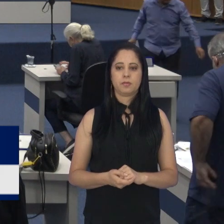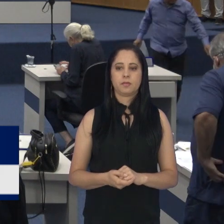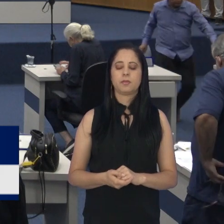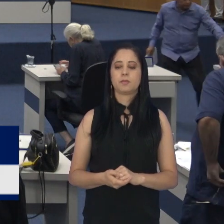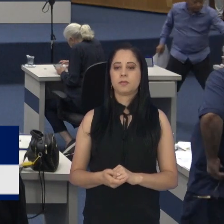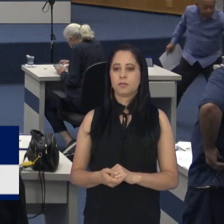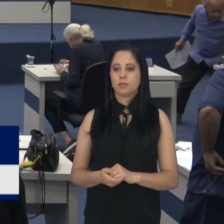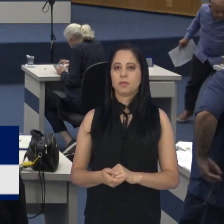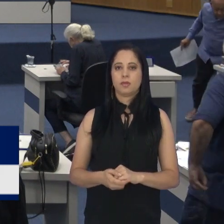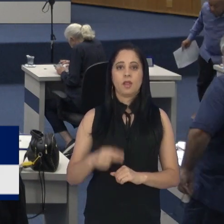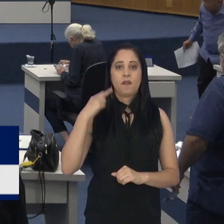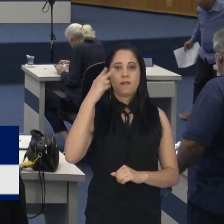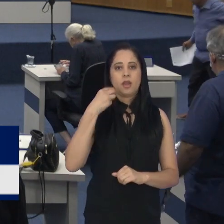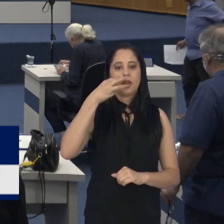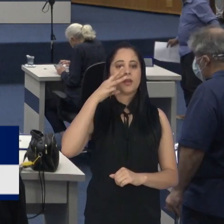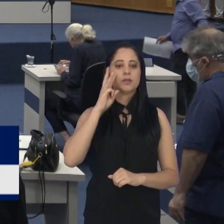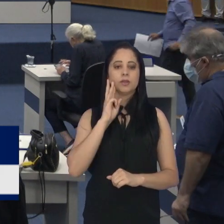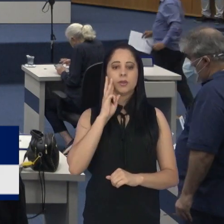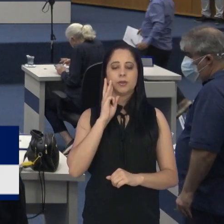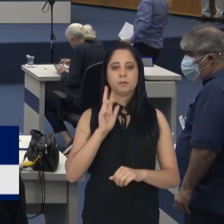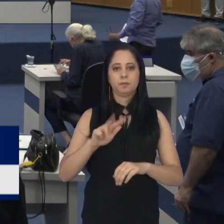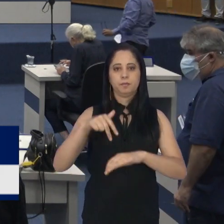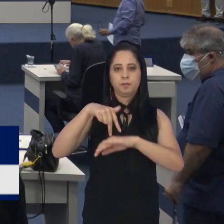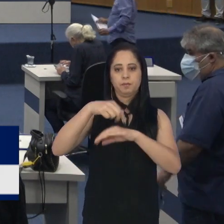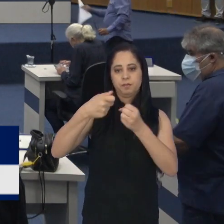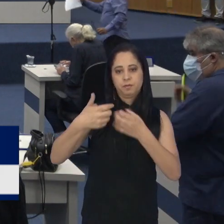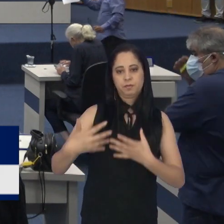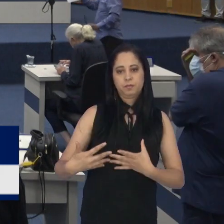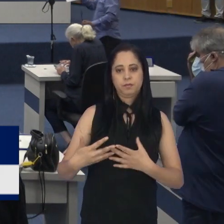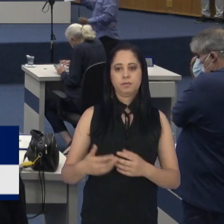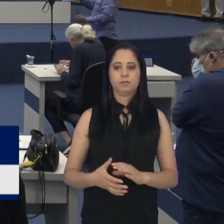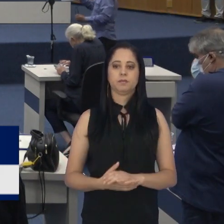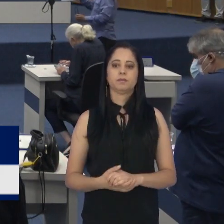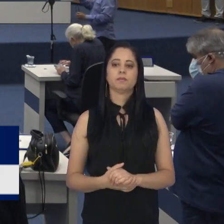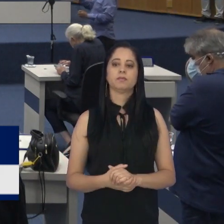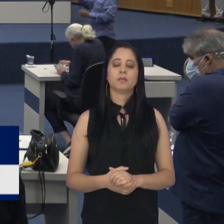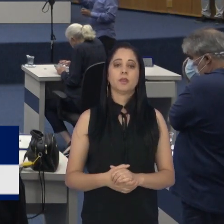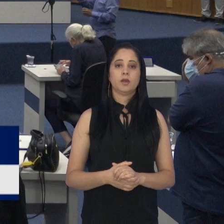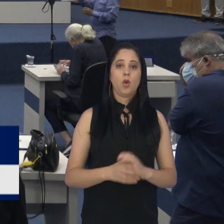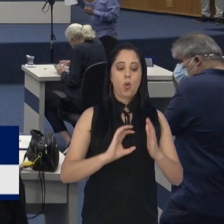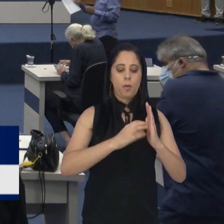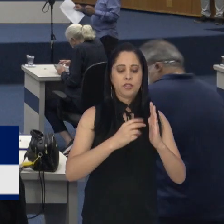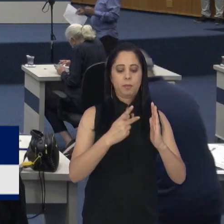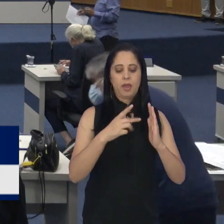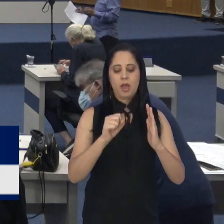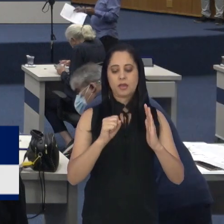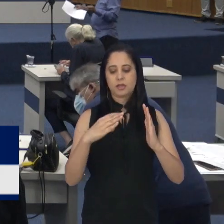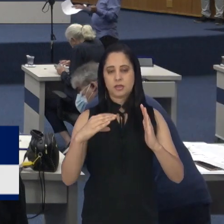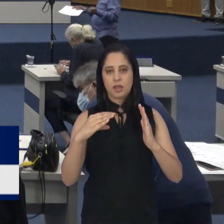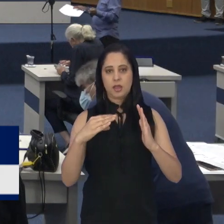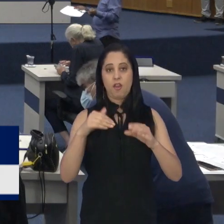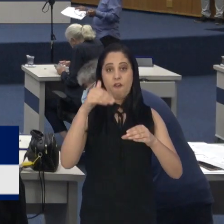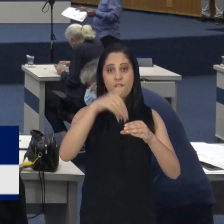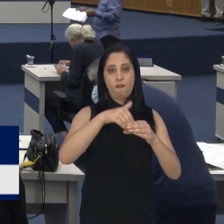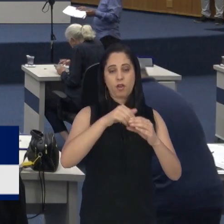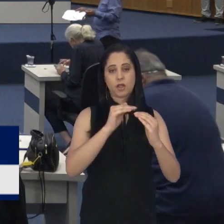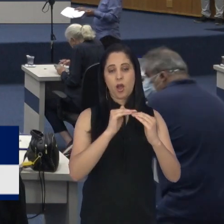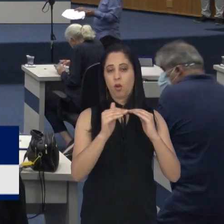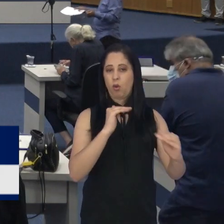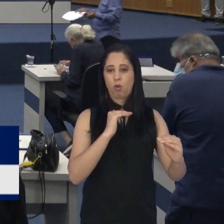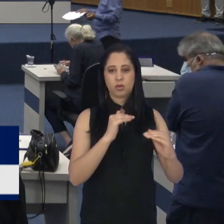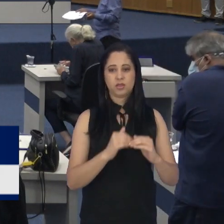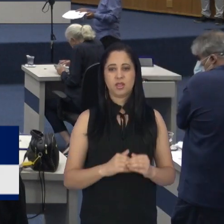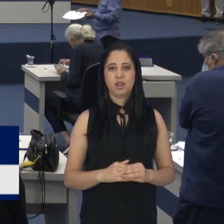Justificativa de voto, vereador Walter Hayashi. O PSC também votou contrário, porque não há